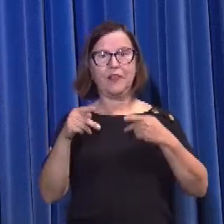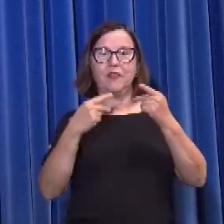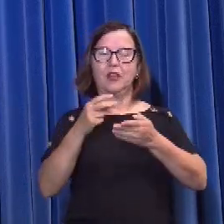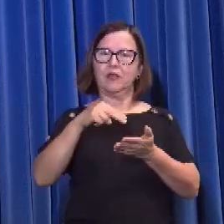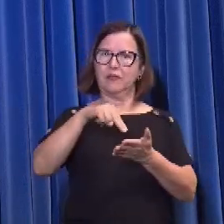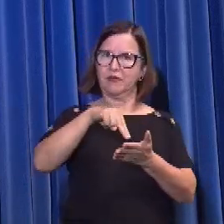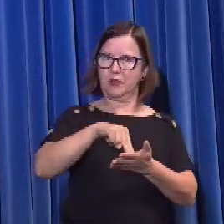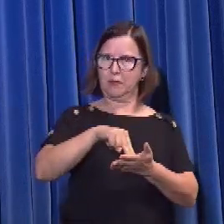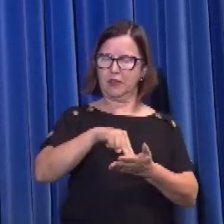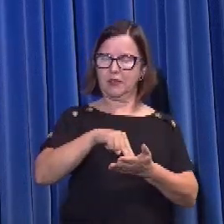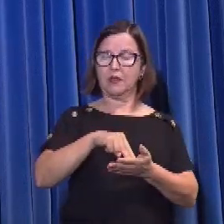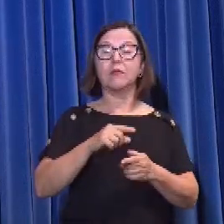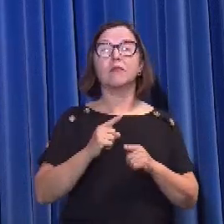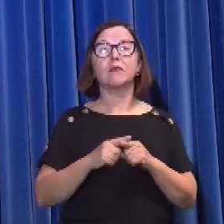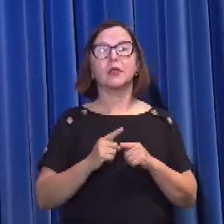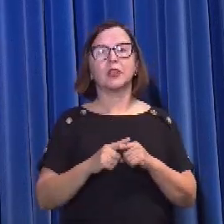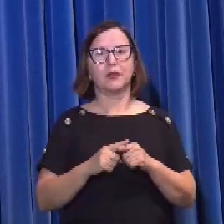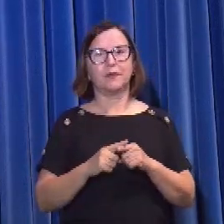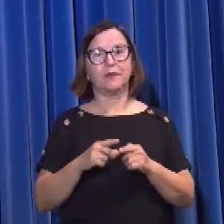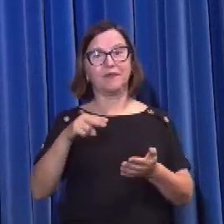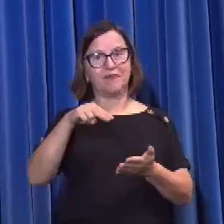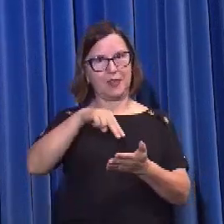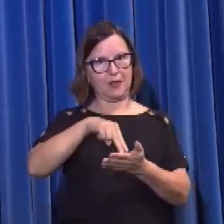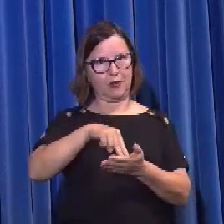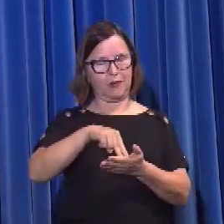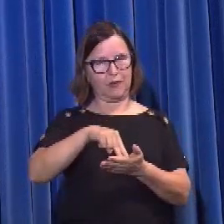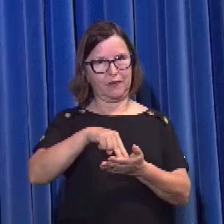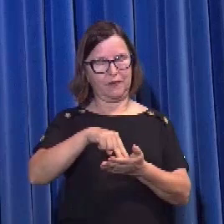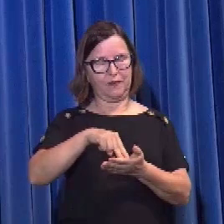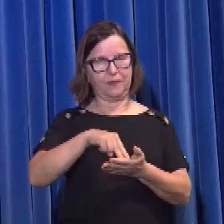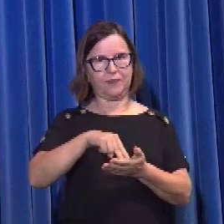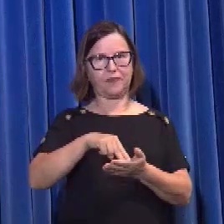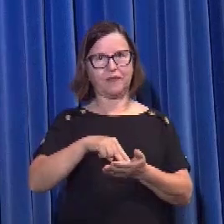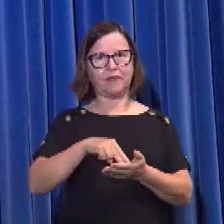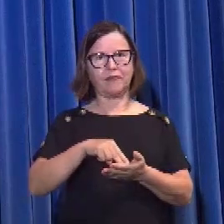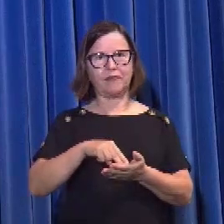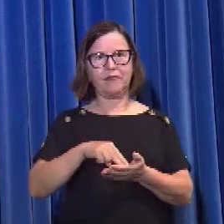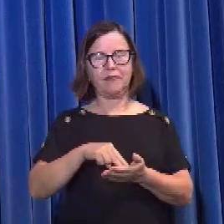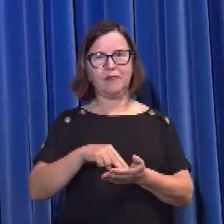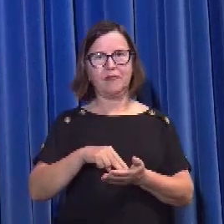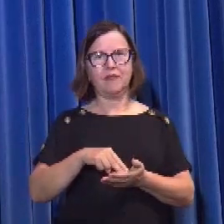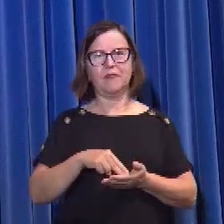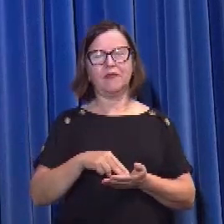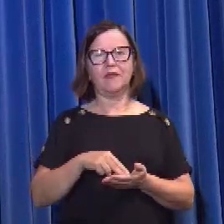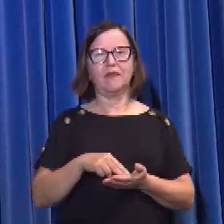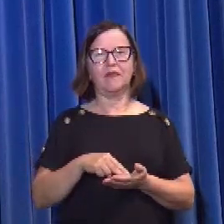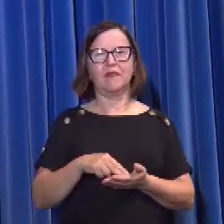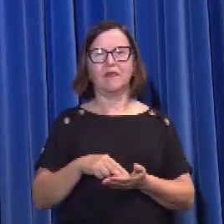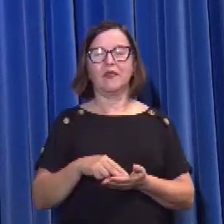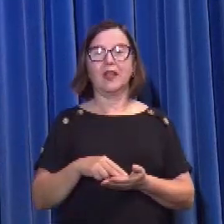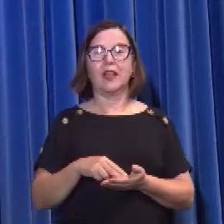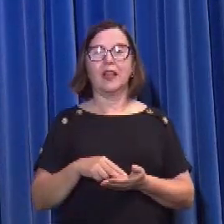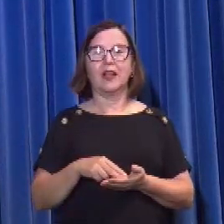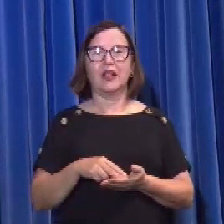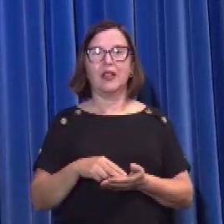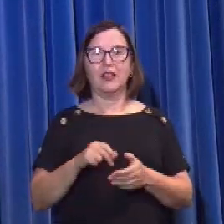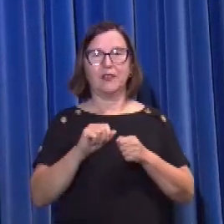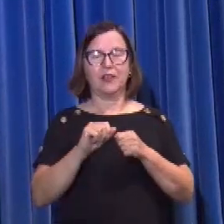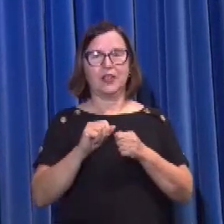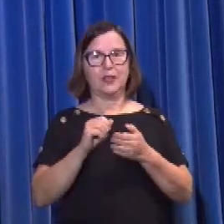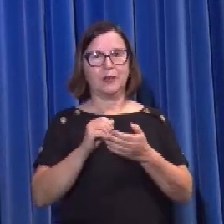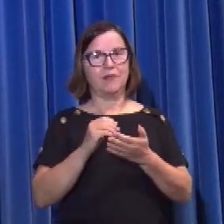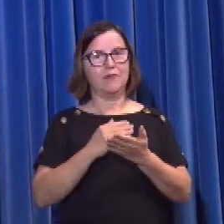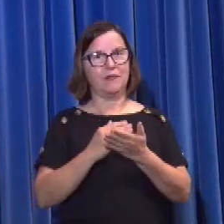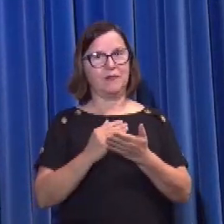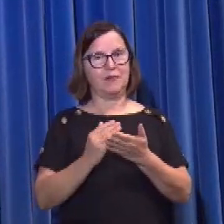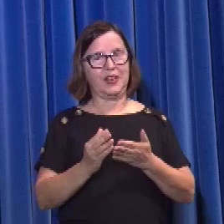perseverança. Por quê? Porque a perseverança é exatamente a característica daqueles que nasceram de novo.